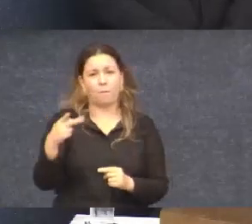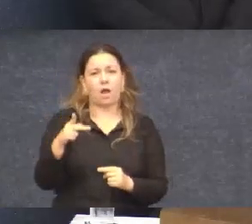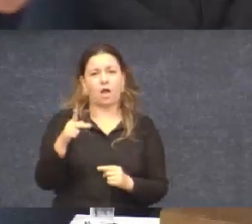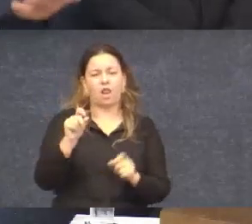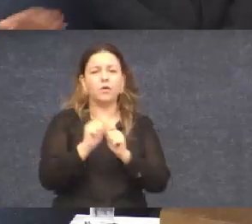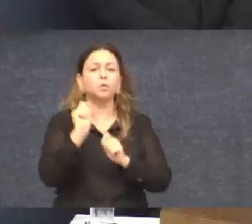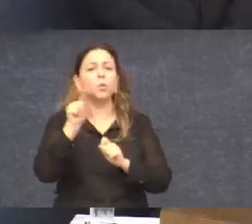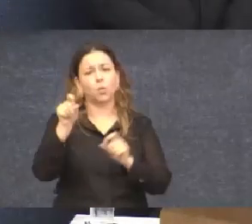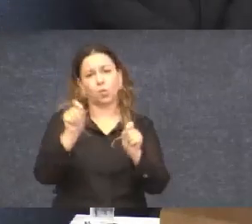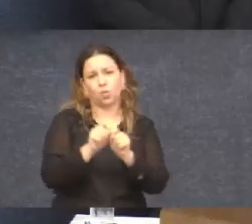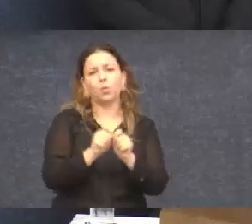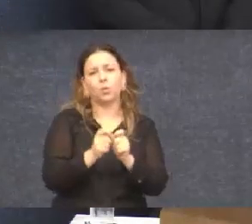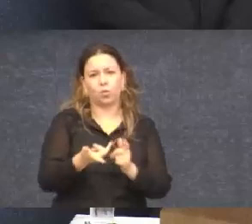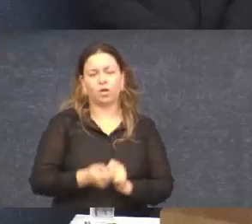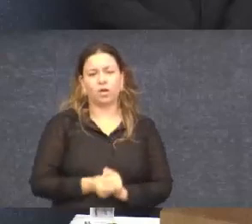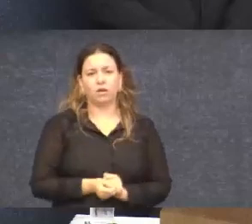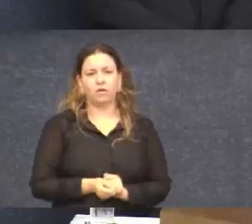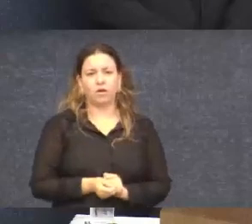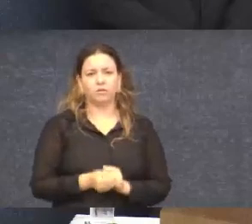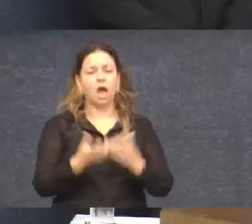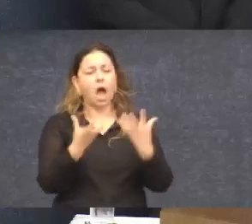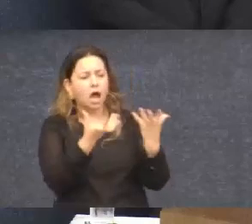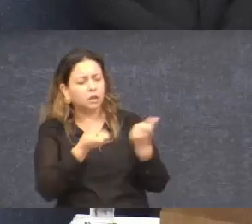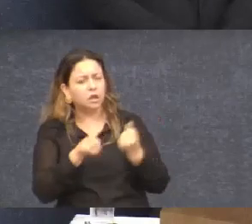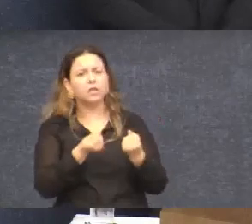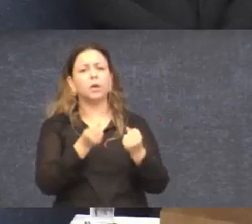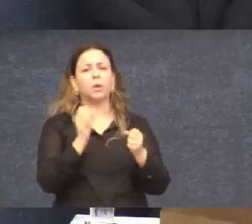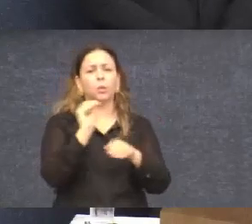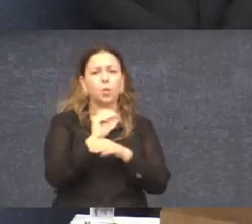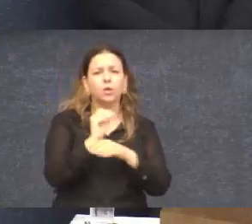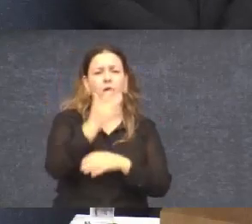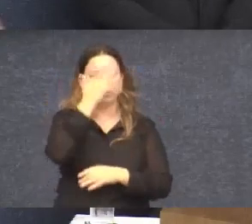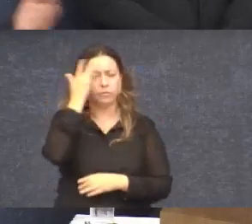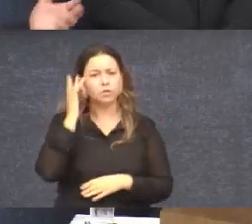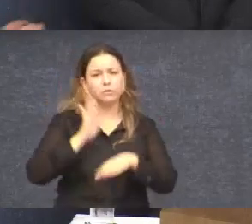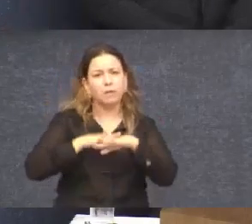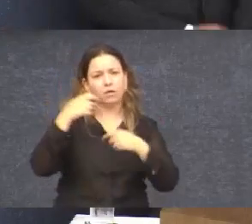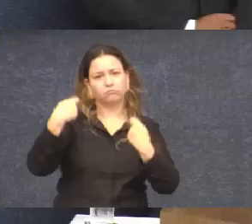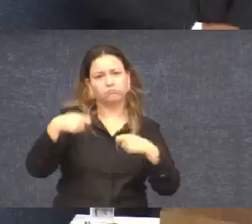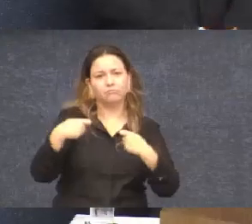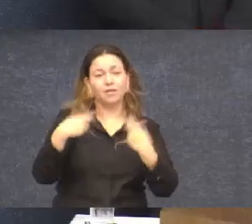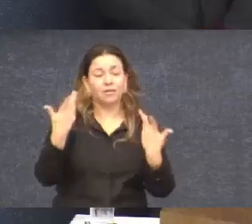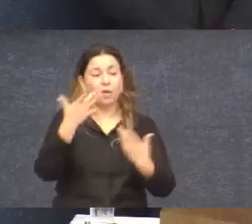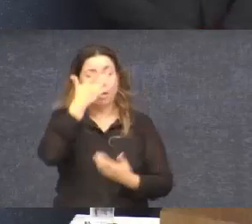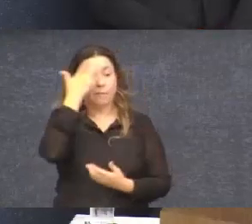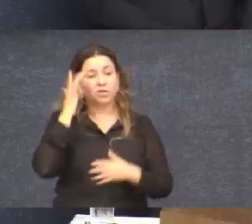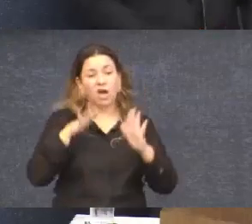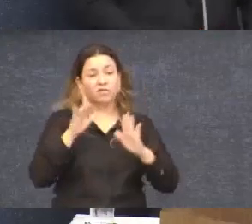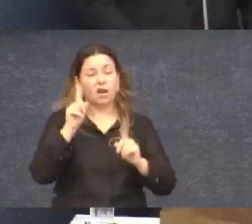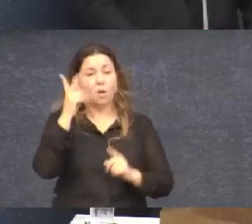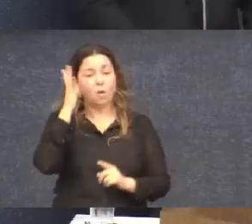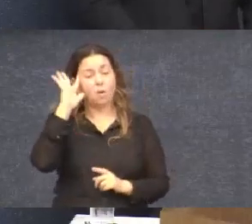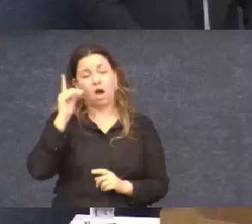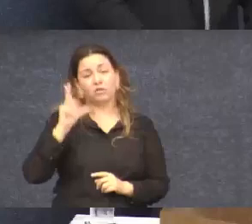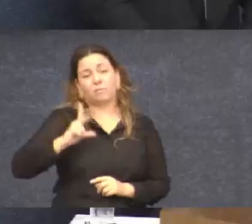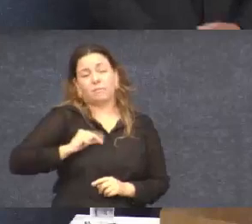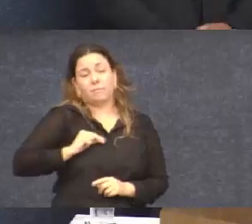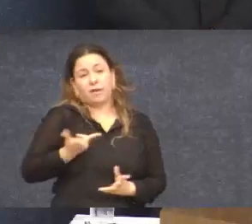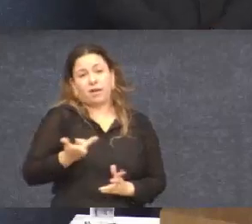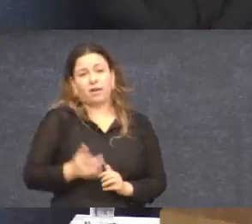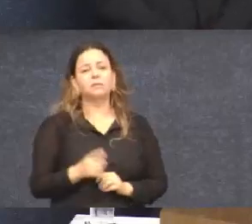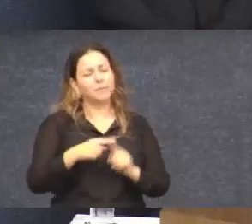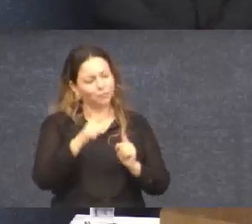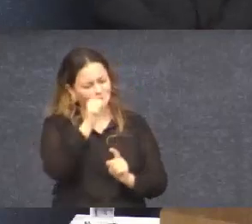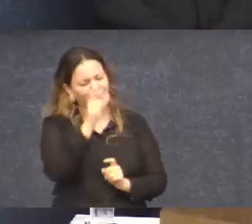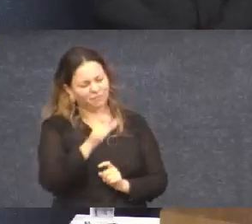É normal para ela atender e cuidar de pessoas mais necessitadas. E aí a pessoa até acha que isso não é merecido, mas